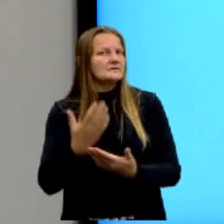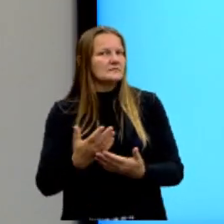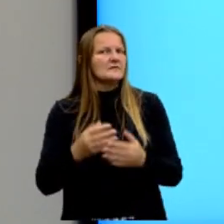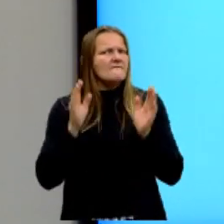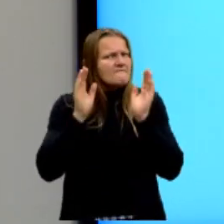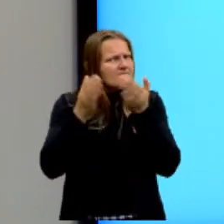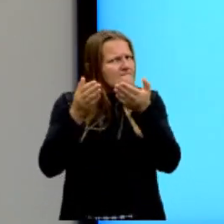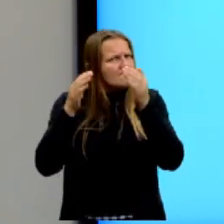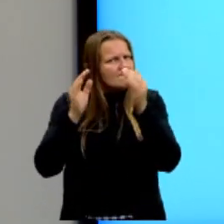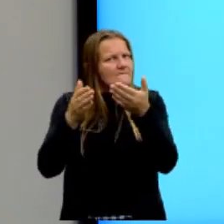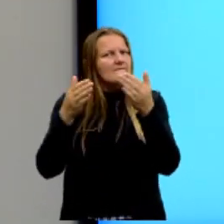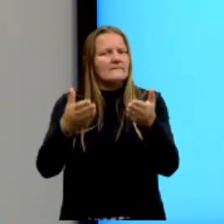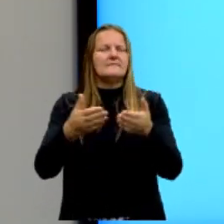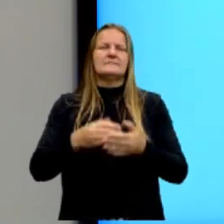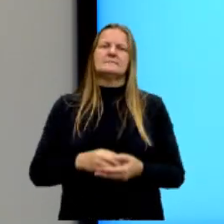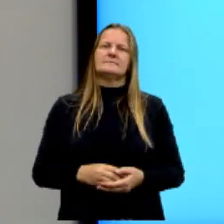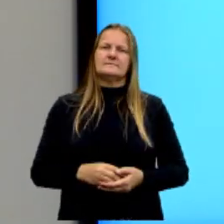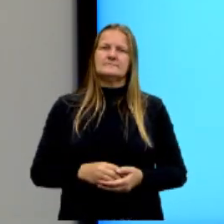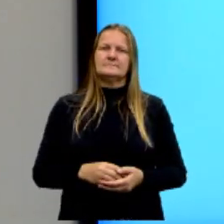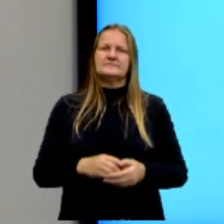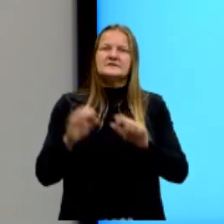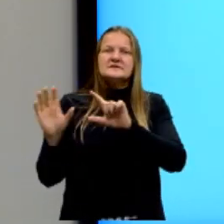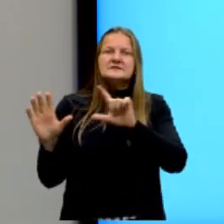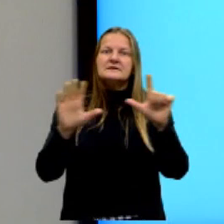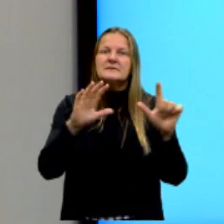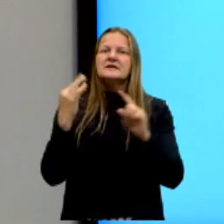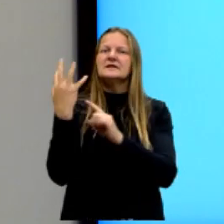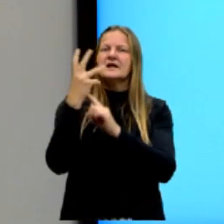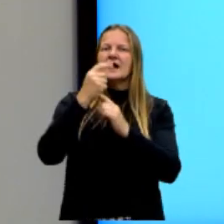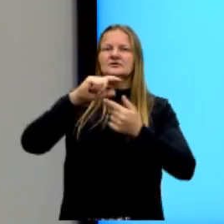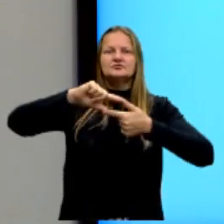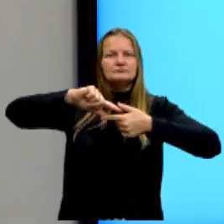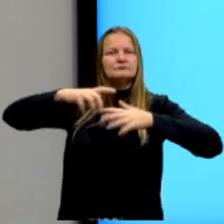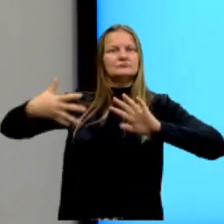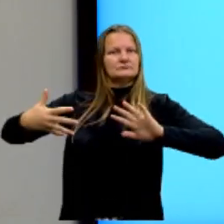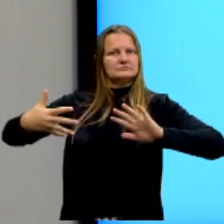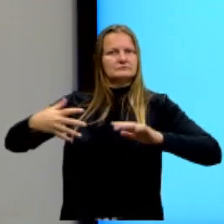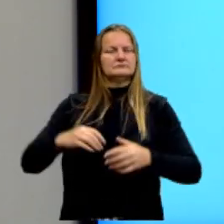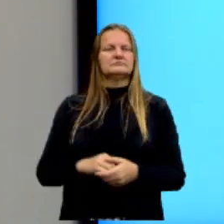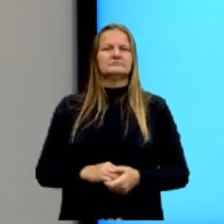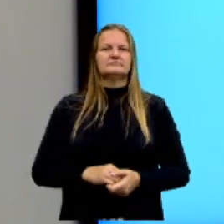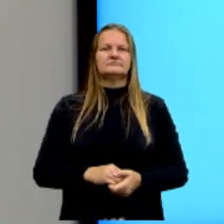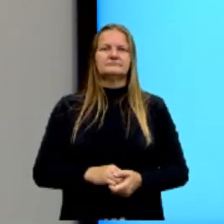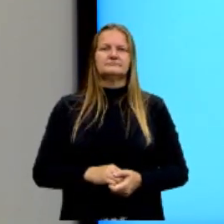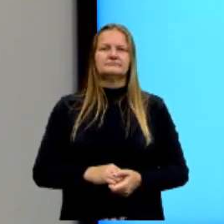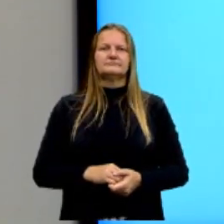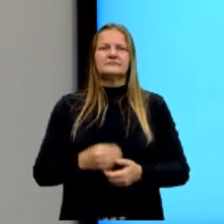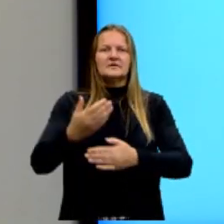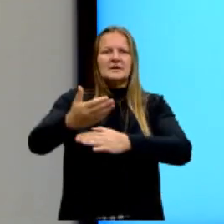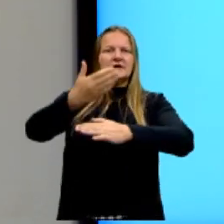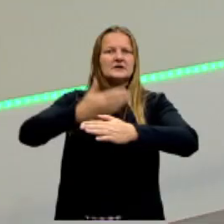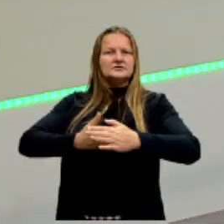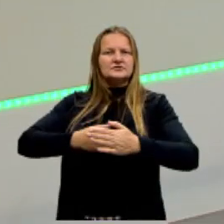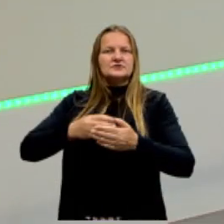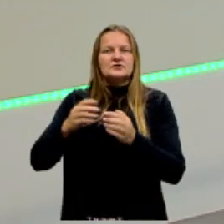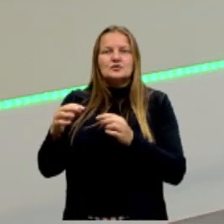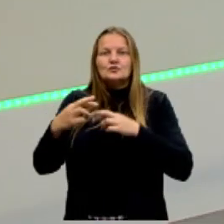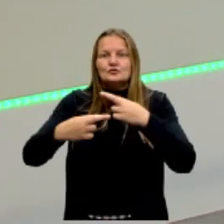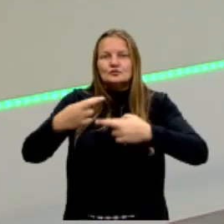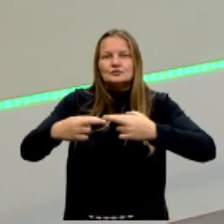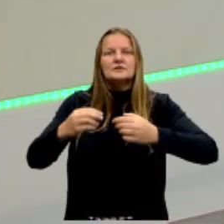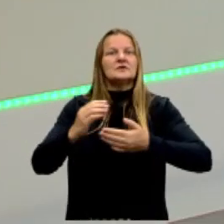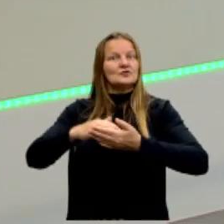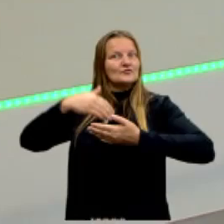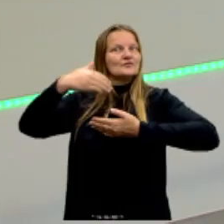Hawking bastante na semana da arte moderna no antes durante